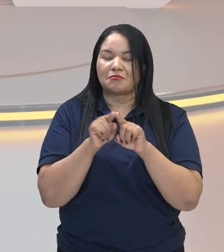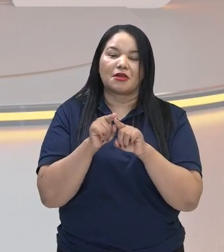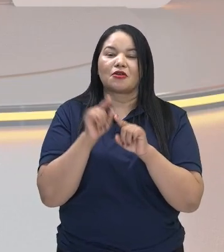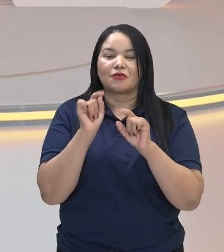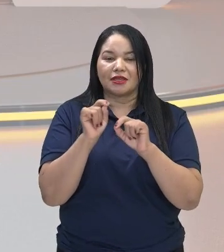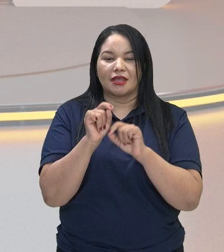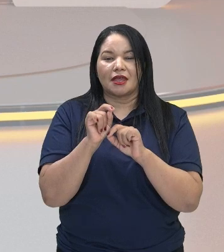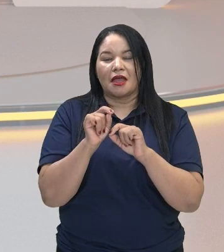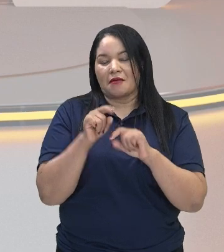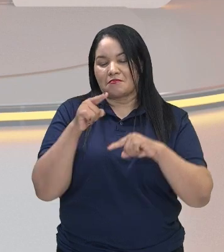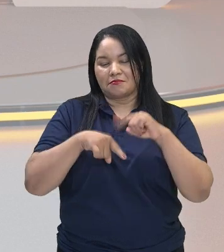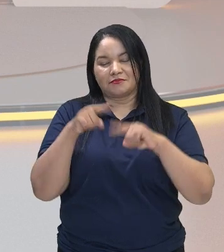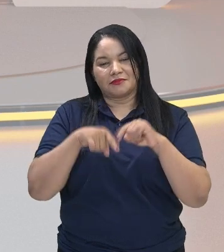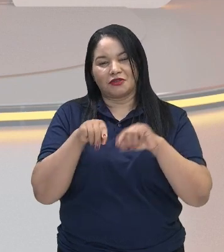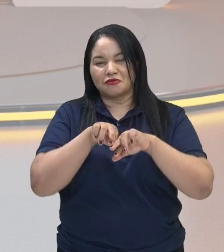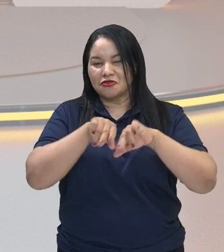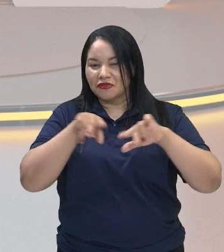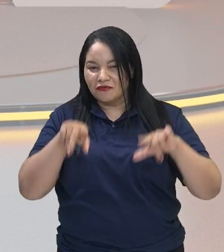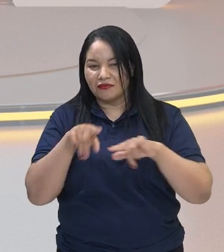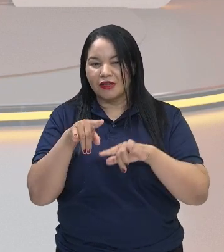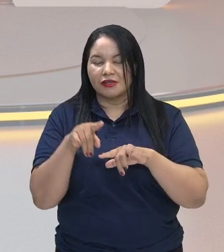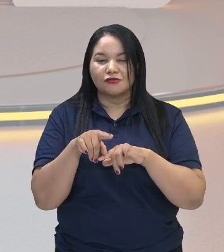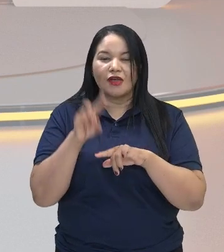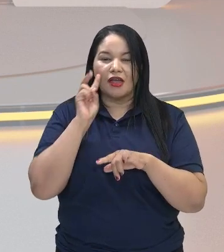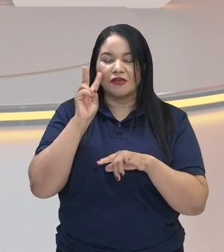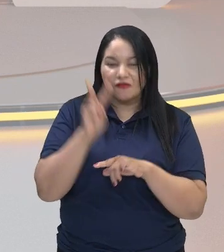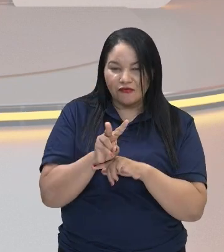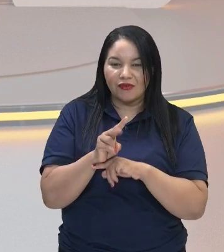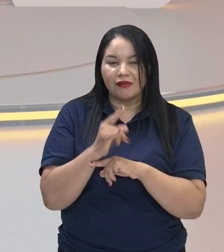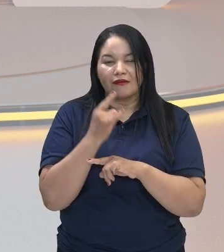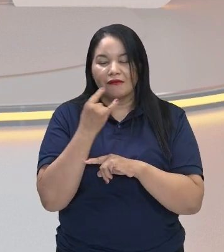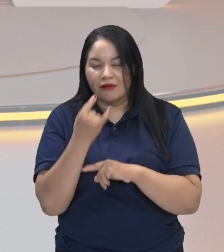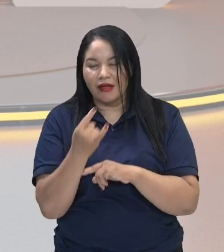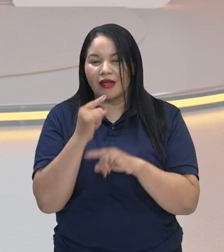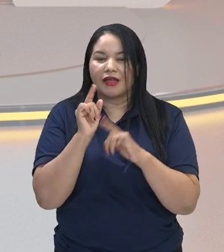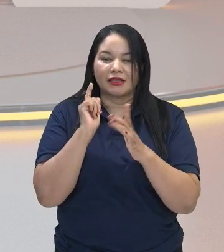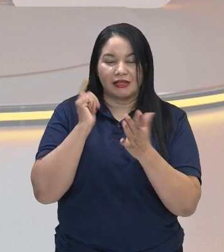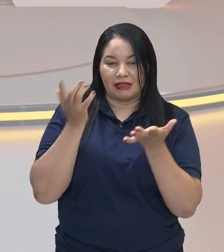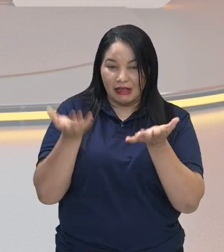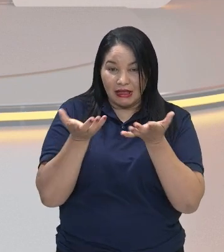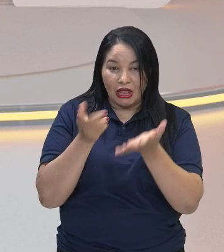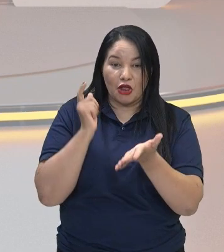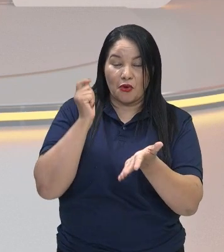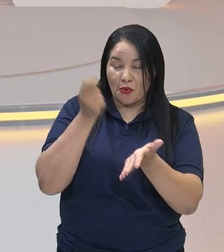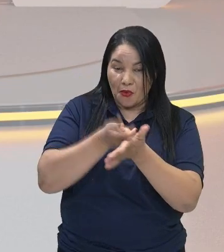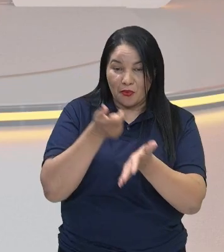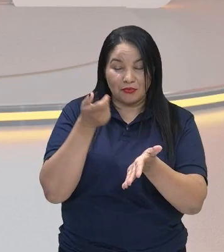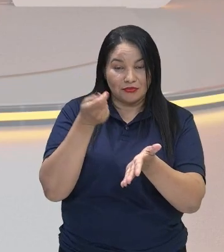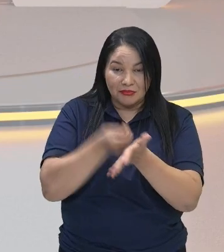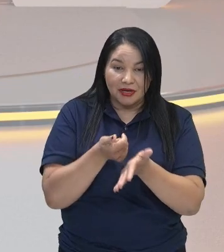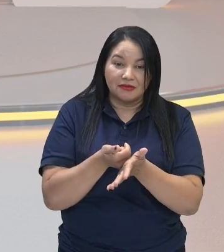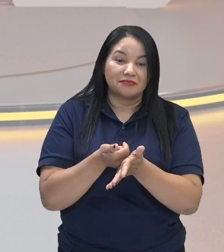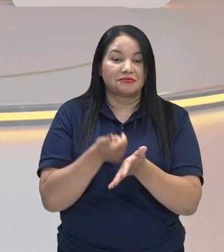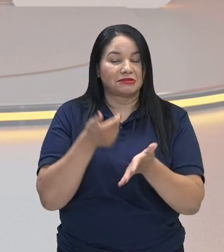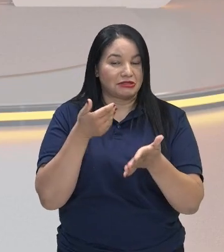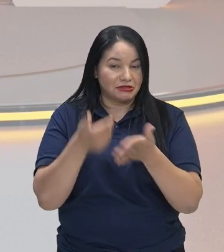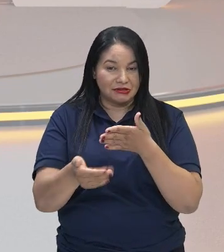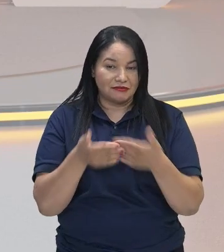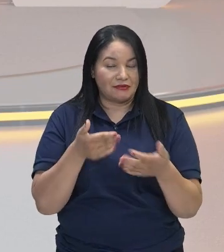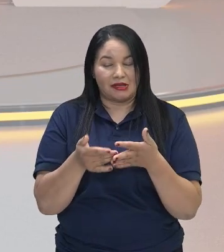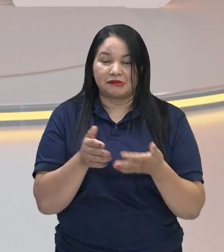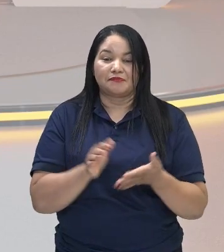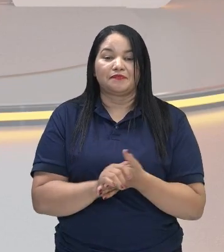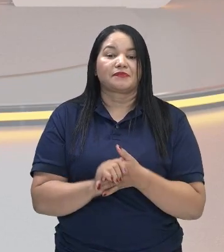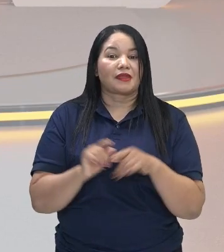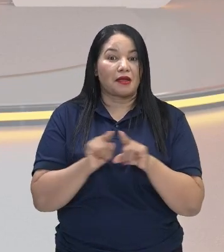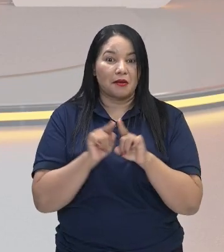de um determinado produto, que faz com que nós o queiramos, o compremos de uma forma ou de outra. Pode